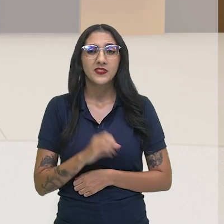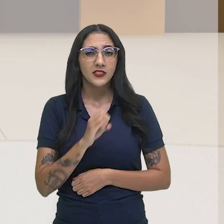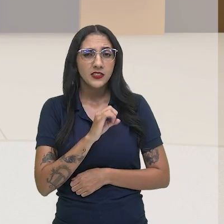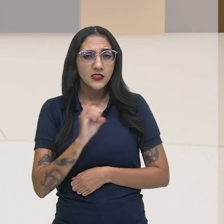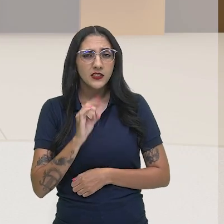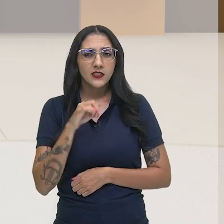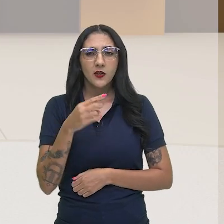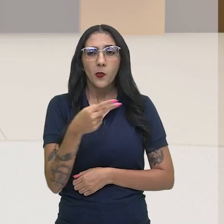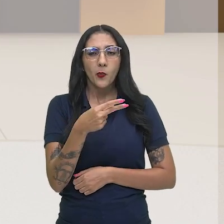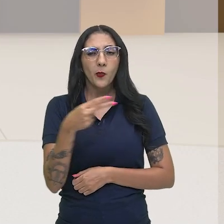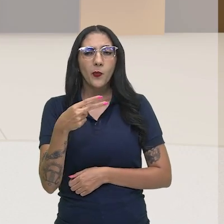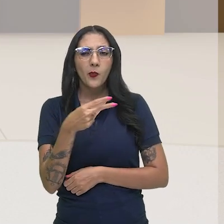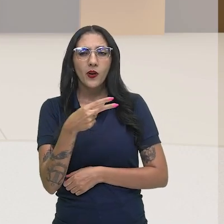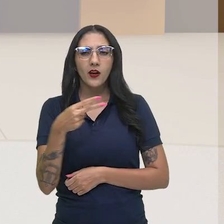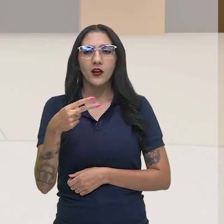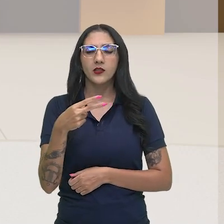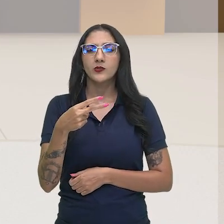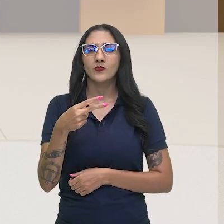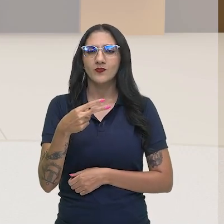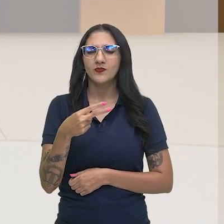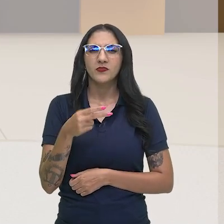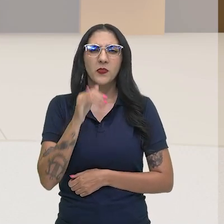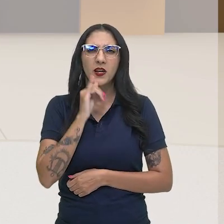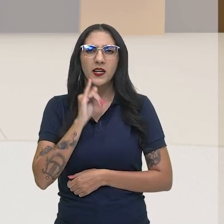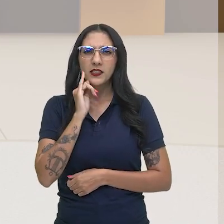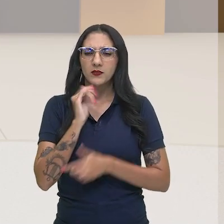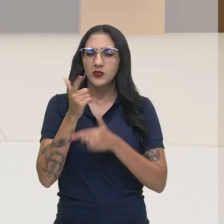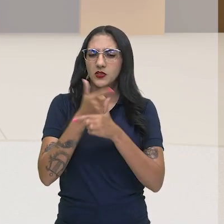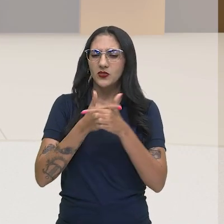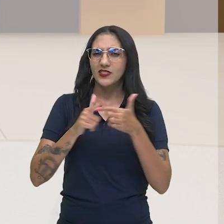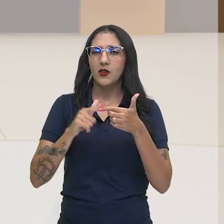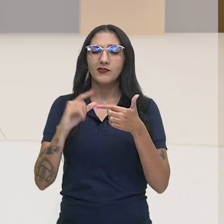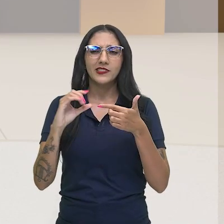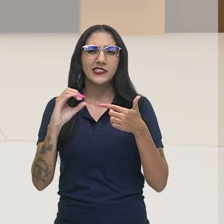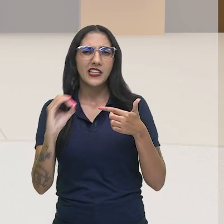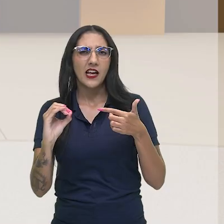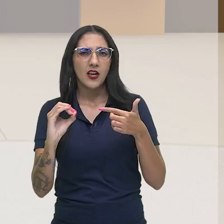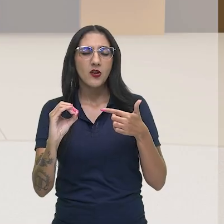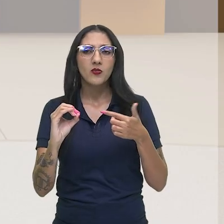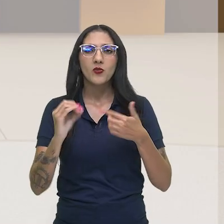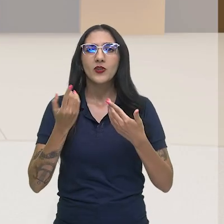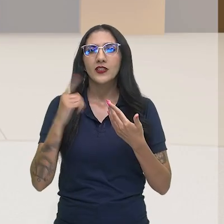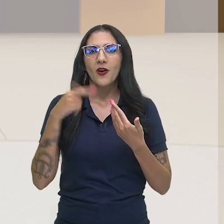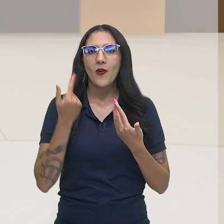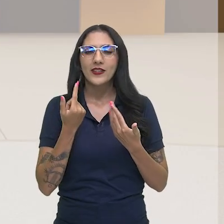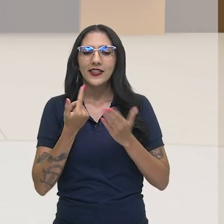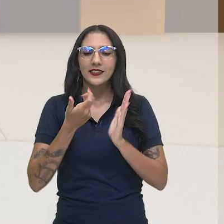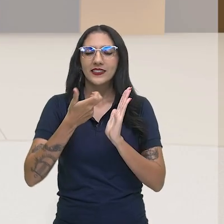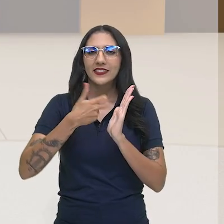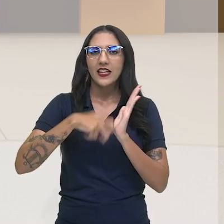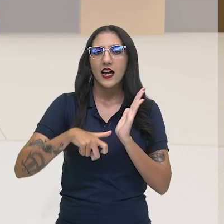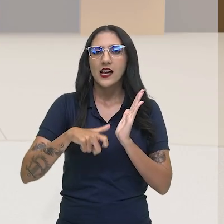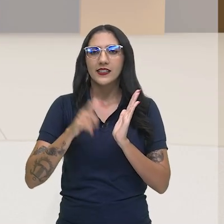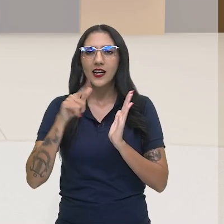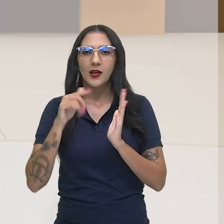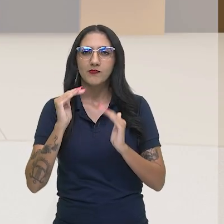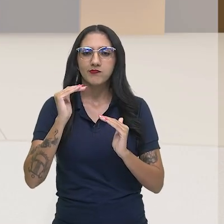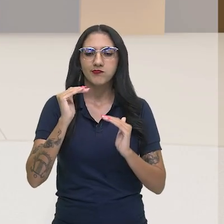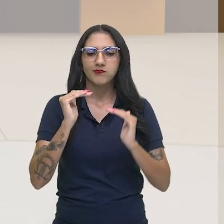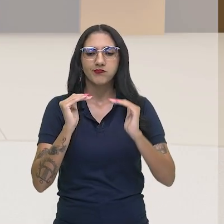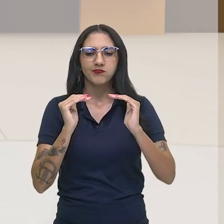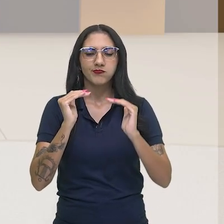resultado ali da sua divisão for zero, for próximo de zero, né? A estabilidade. Há uma estabilidade,